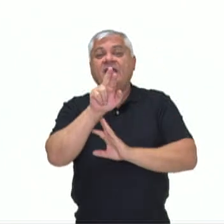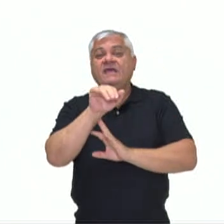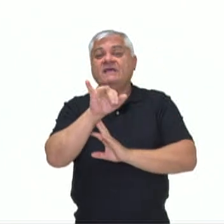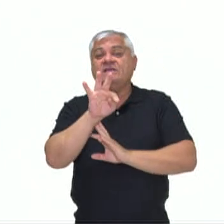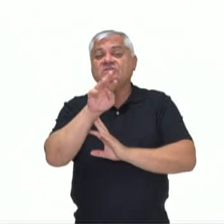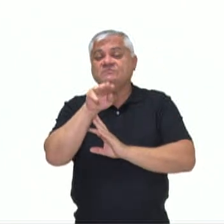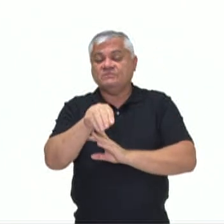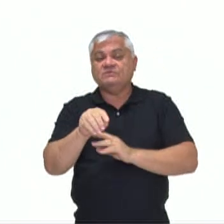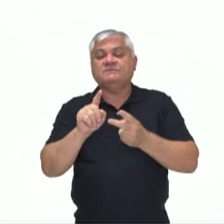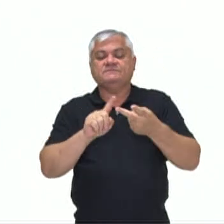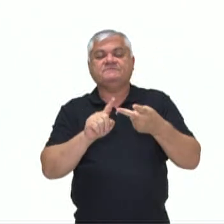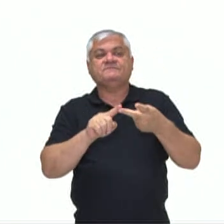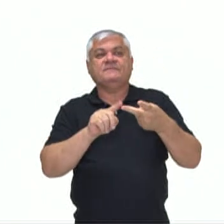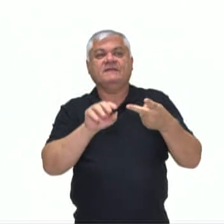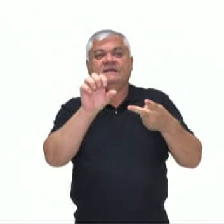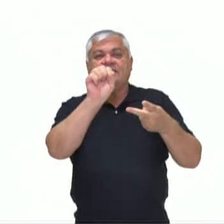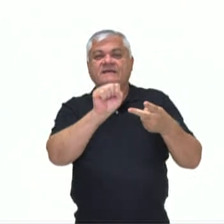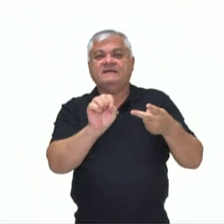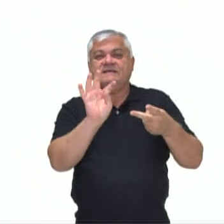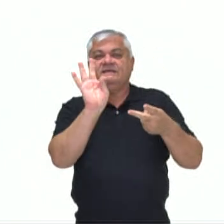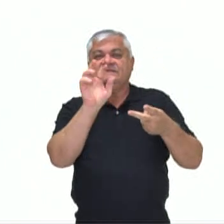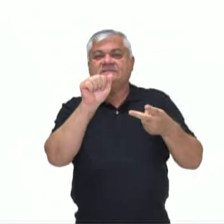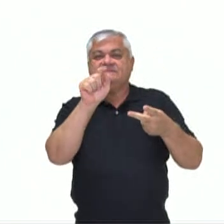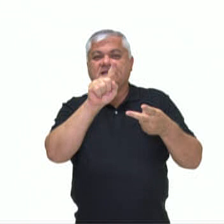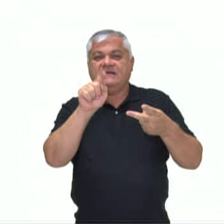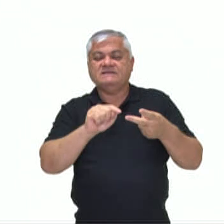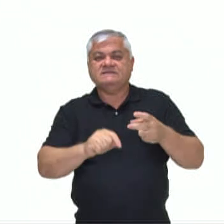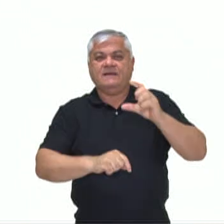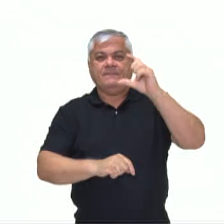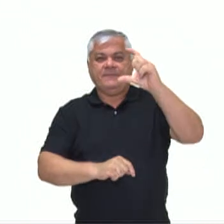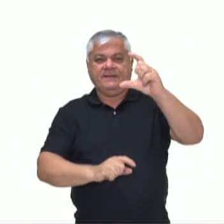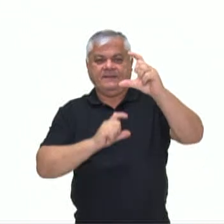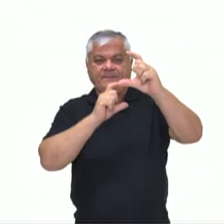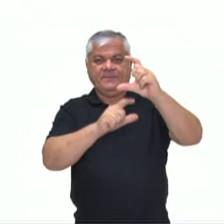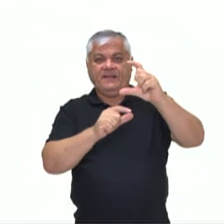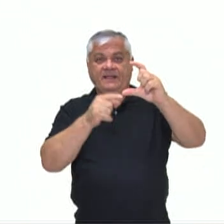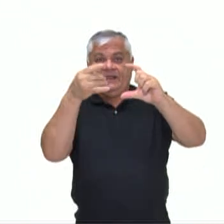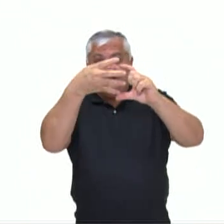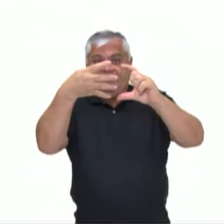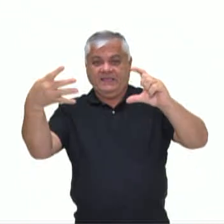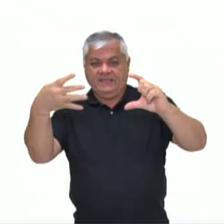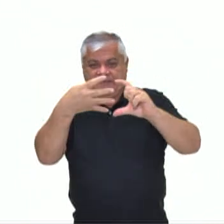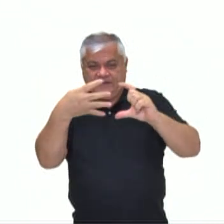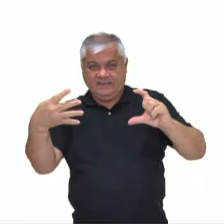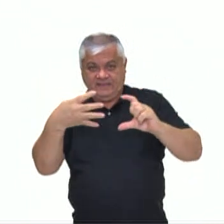do poema, stanza, a estrofe, um conjunto de linhas,